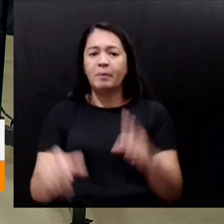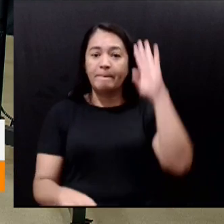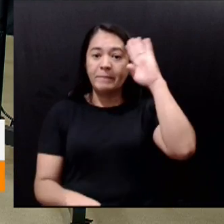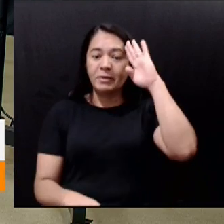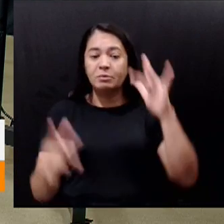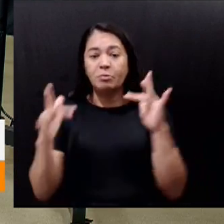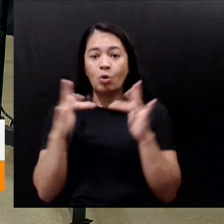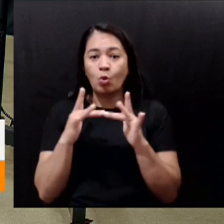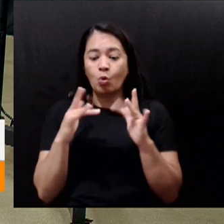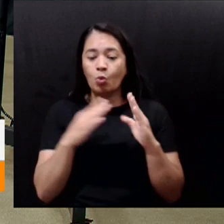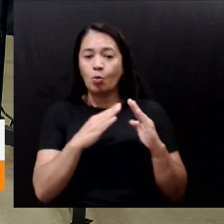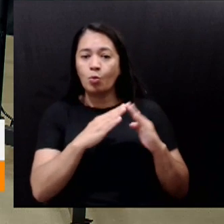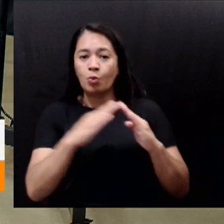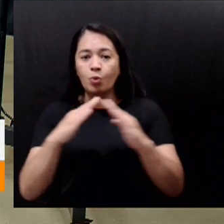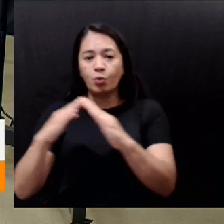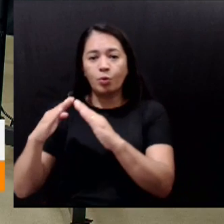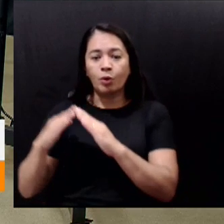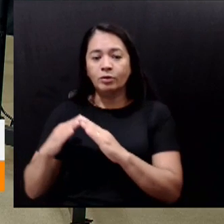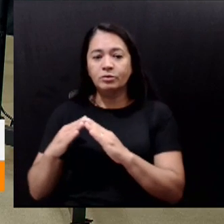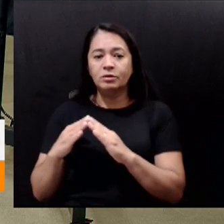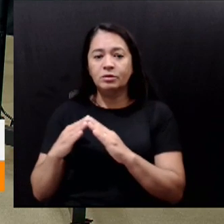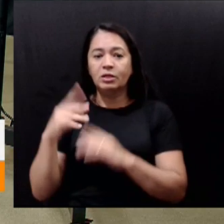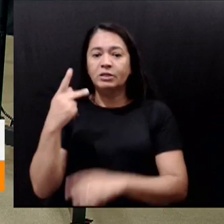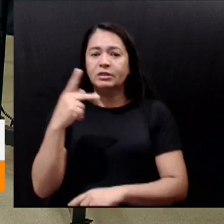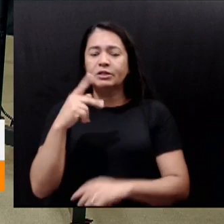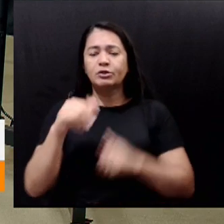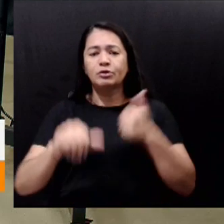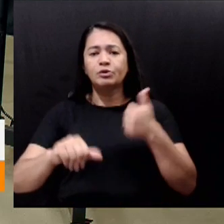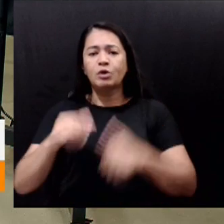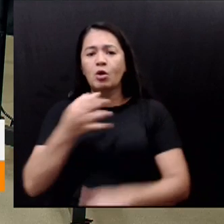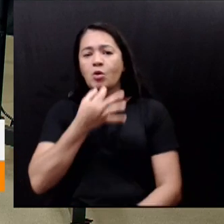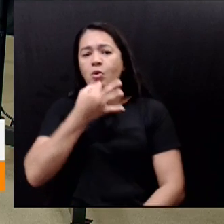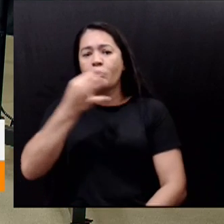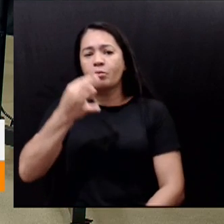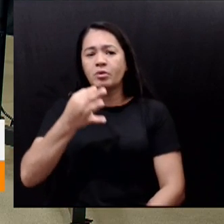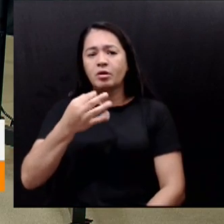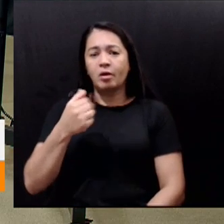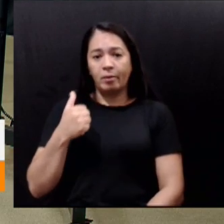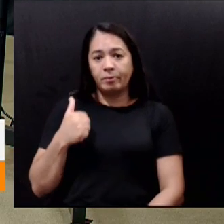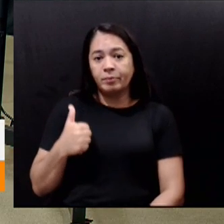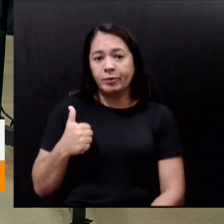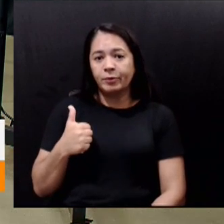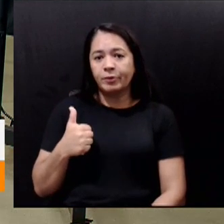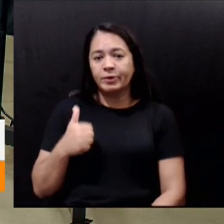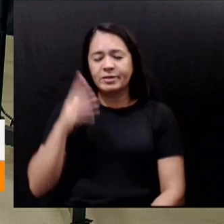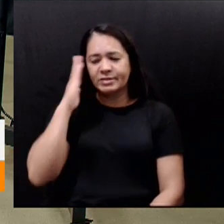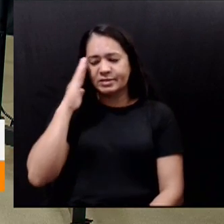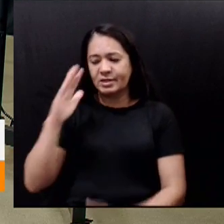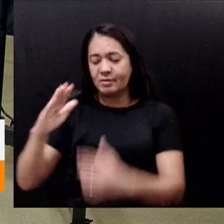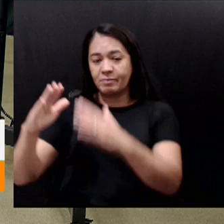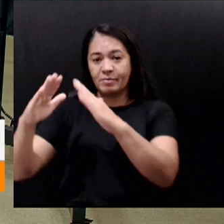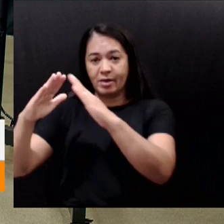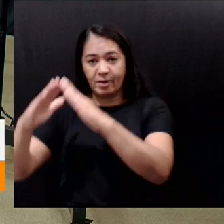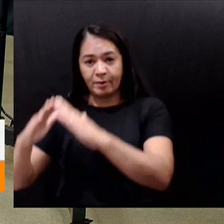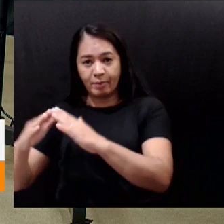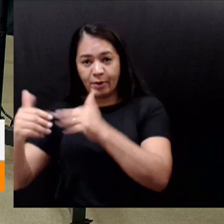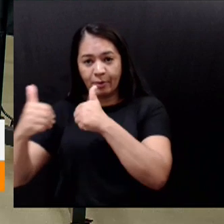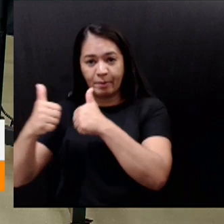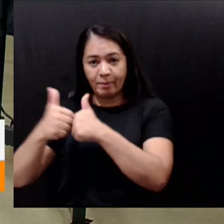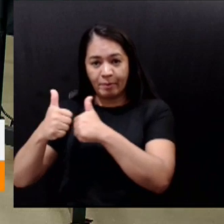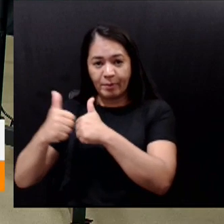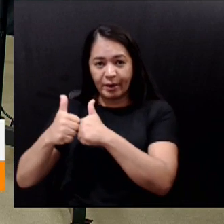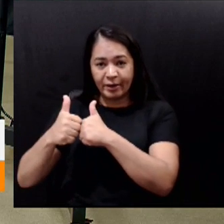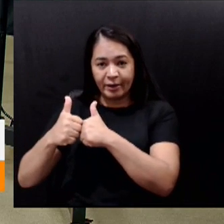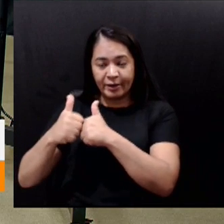vizinho. Na sua avaliação, é legal a gente saber quem mora do nosso lado, e aí, sabendo, a gente tem